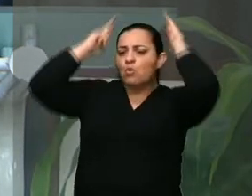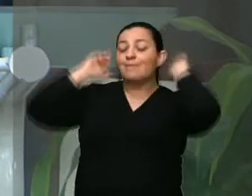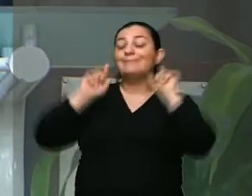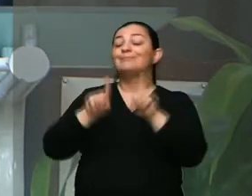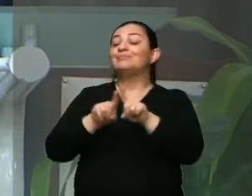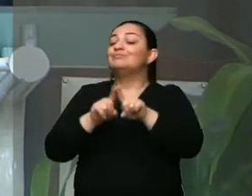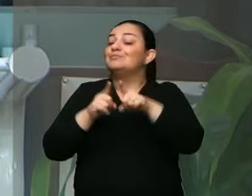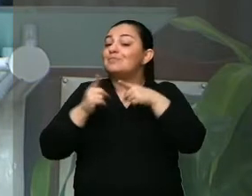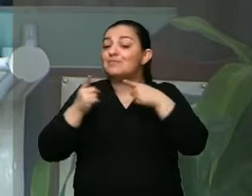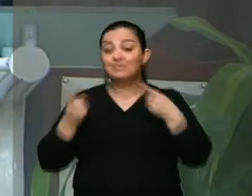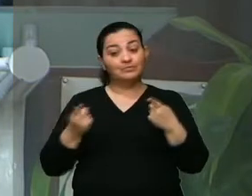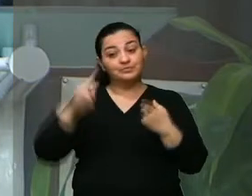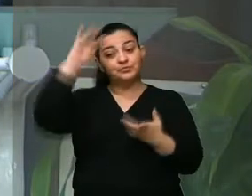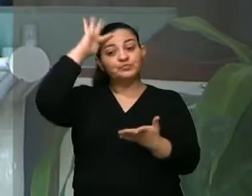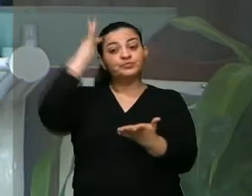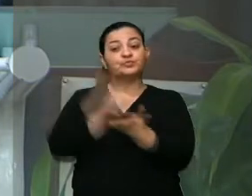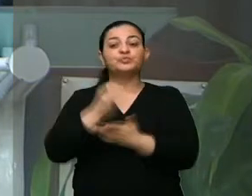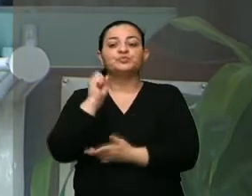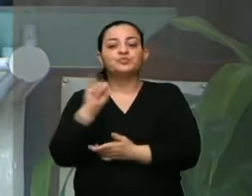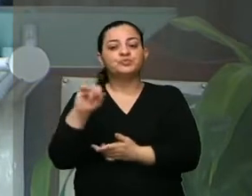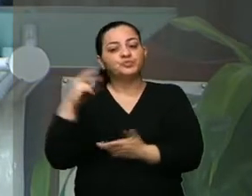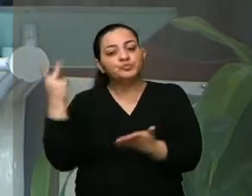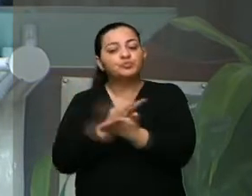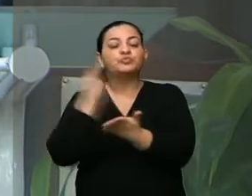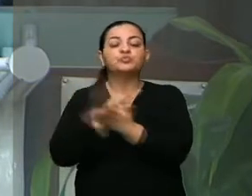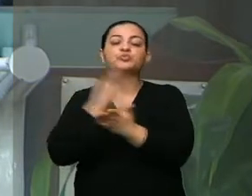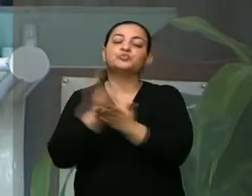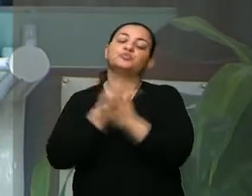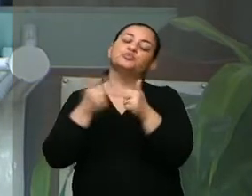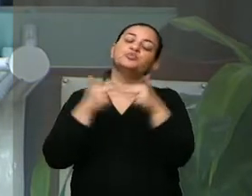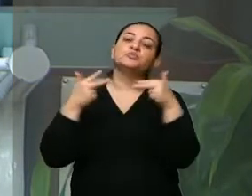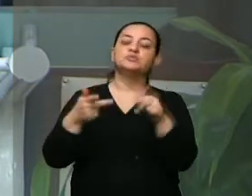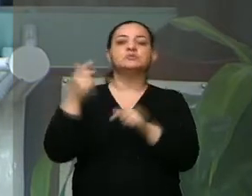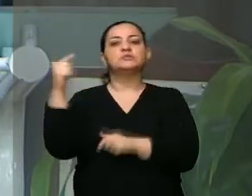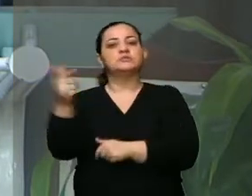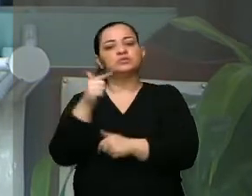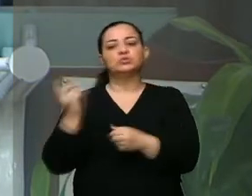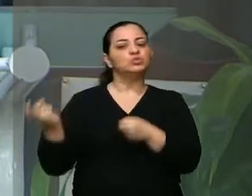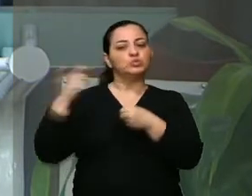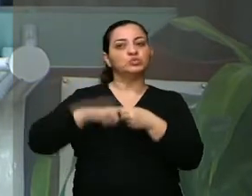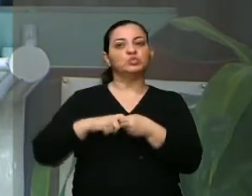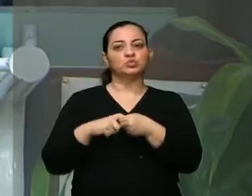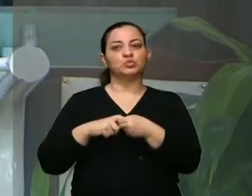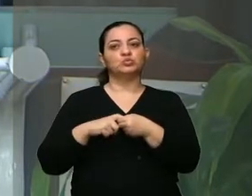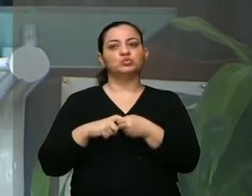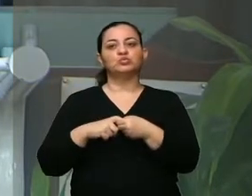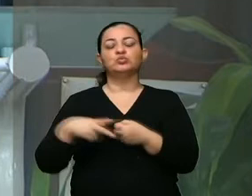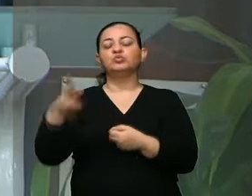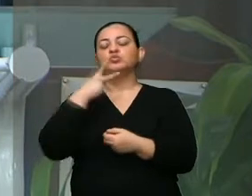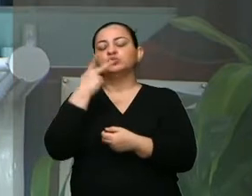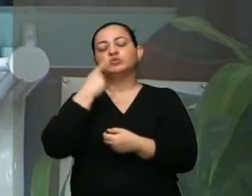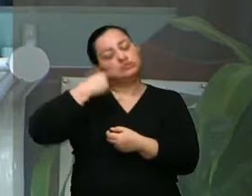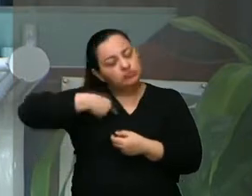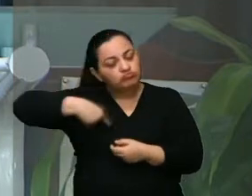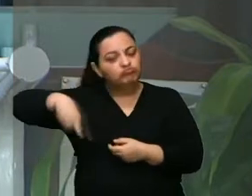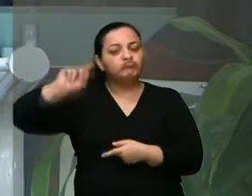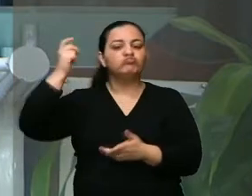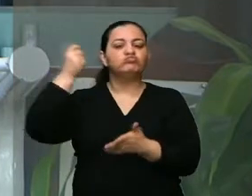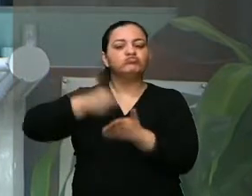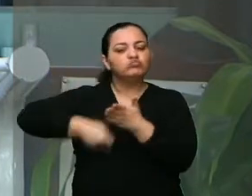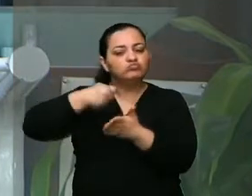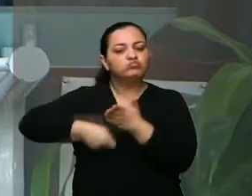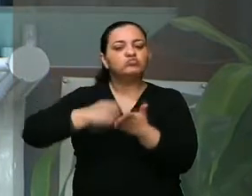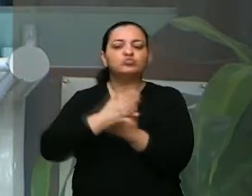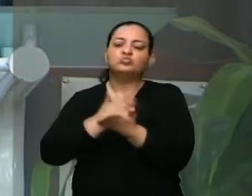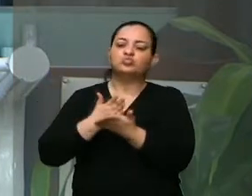quanto a fé se errou o alvo não tem voltar e dizer vou começar de novo